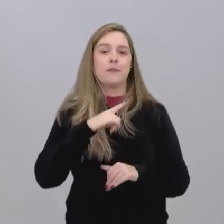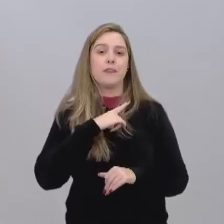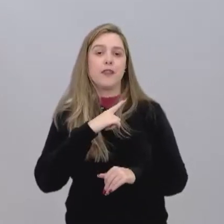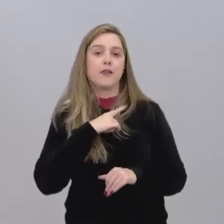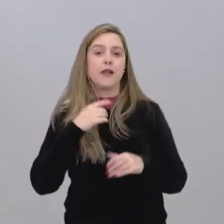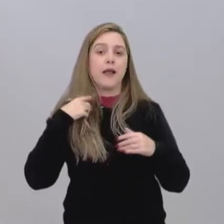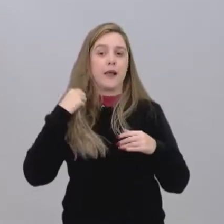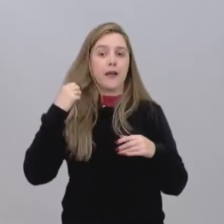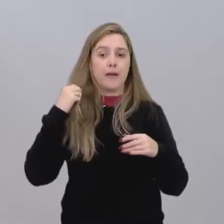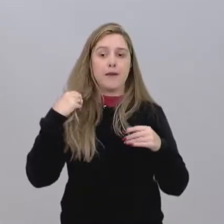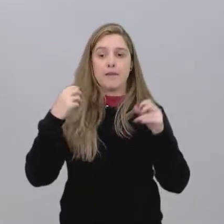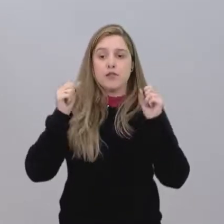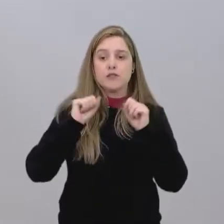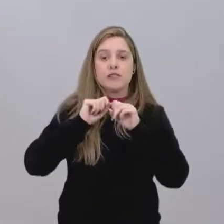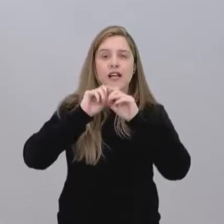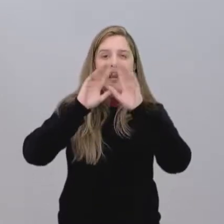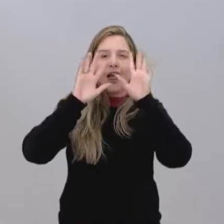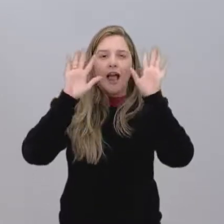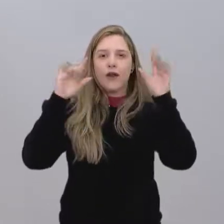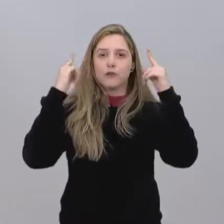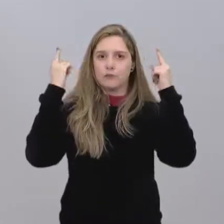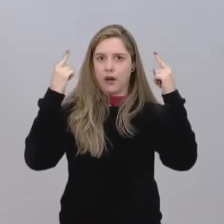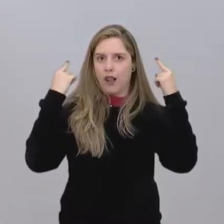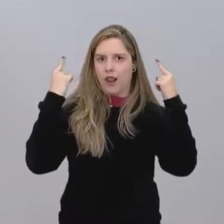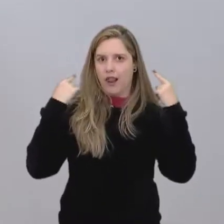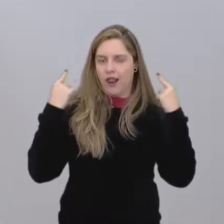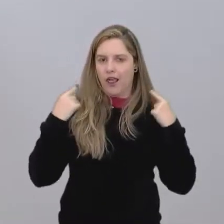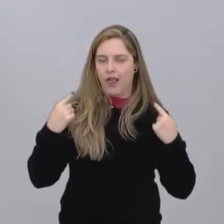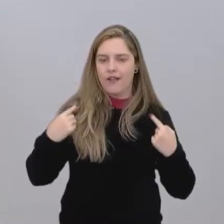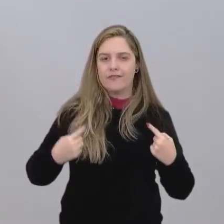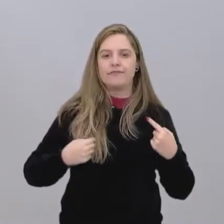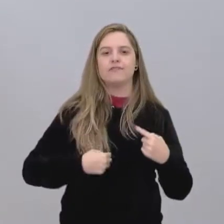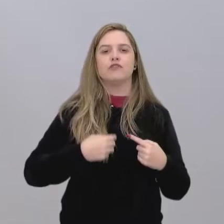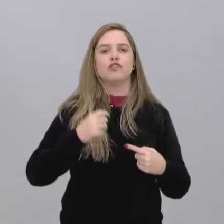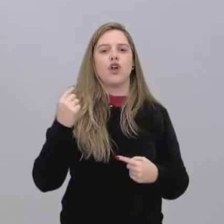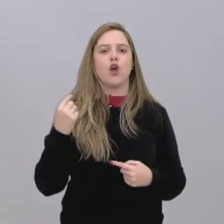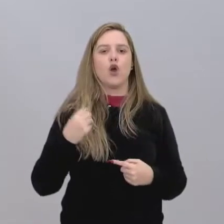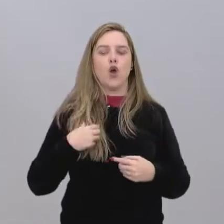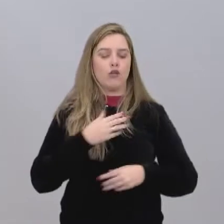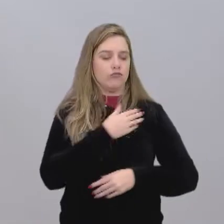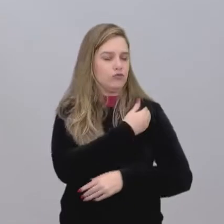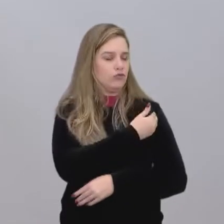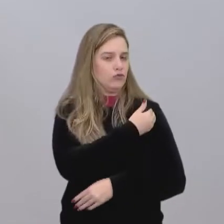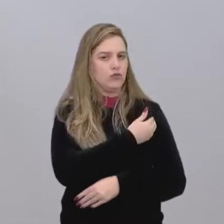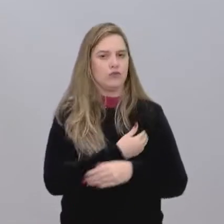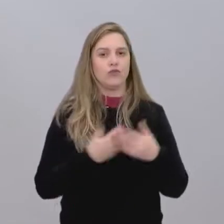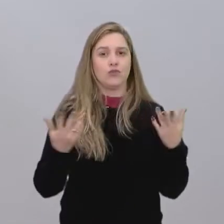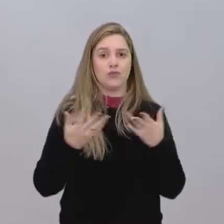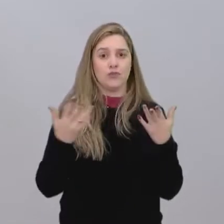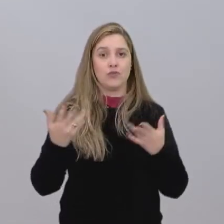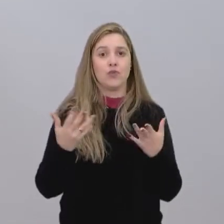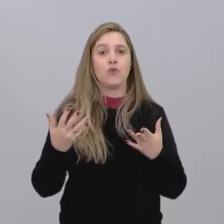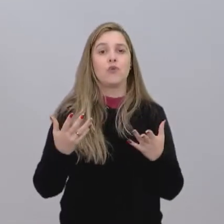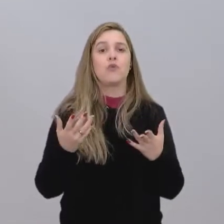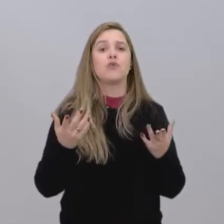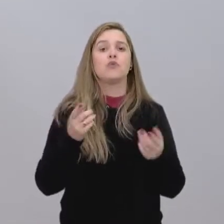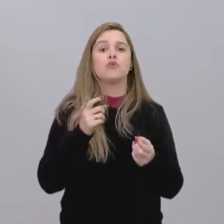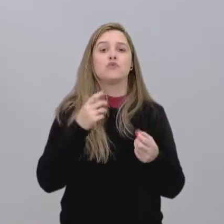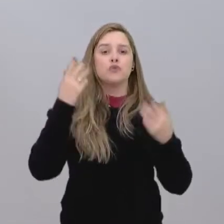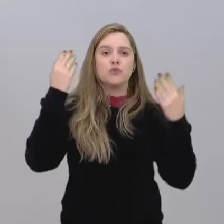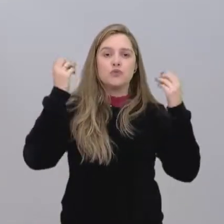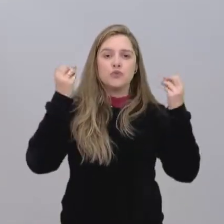meus cabelos claros, encaracolados, que estão na altura dos ombros. Hoje eles estão